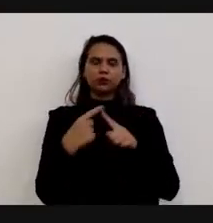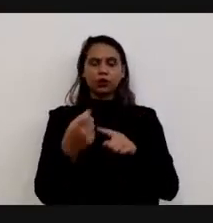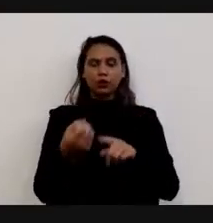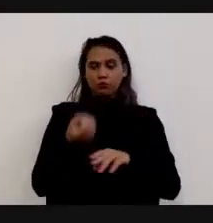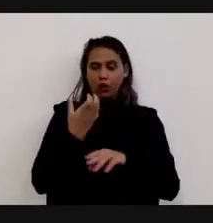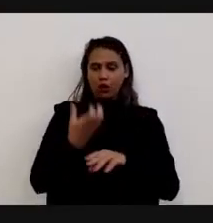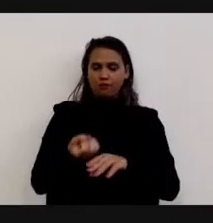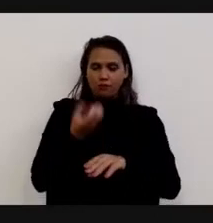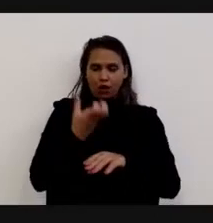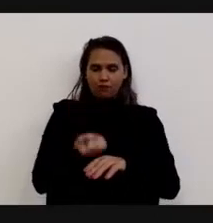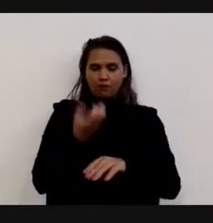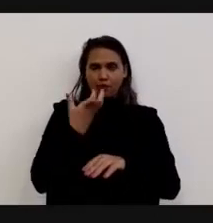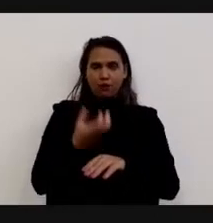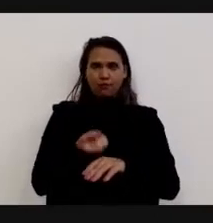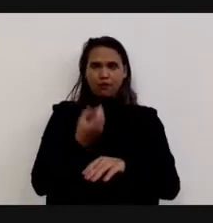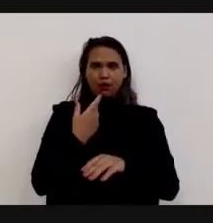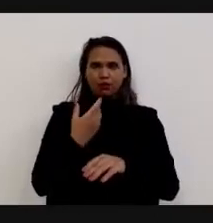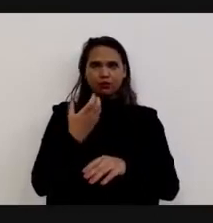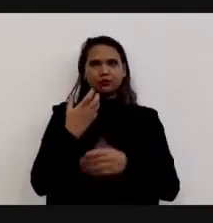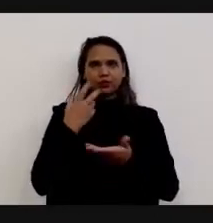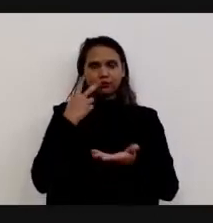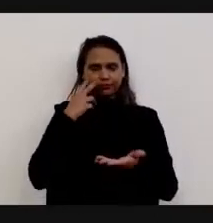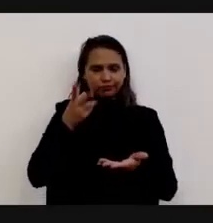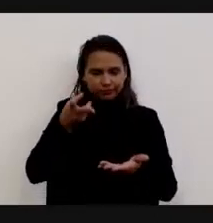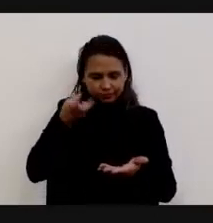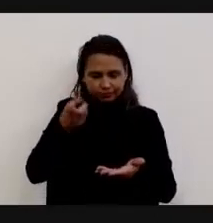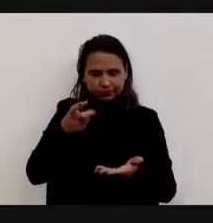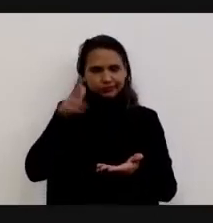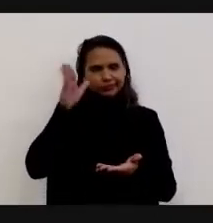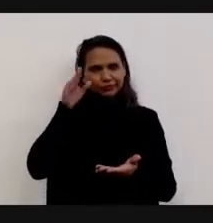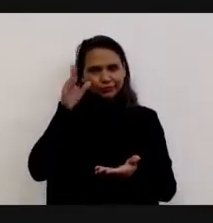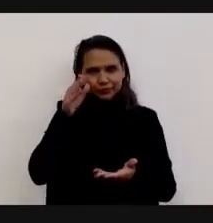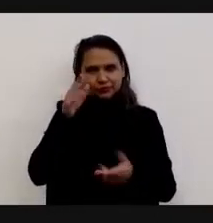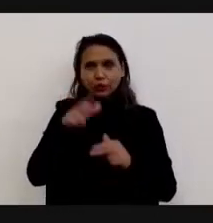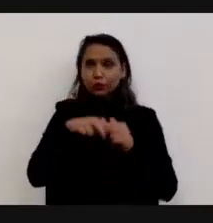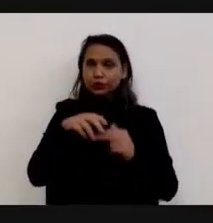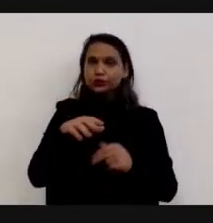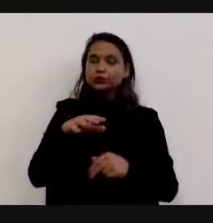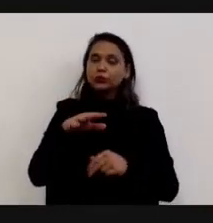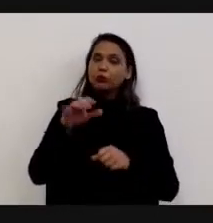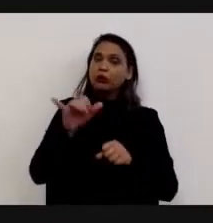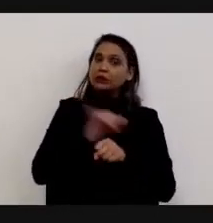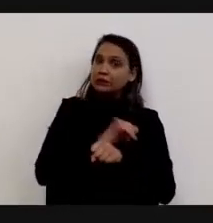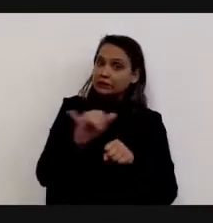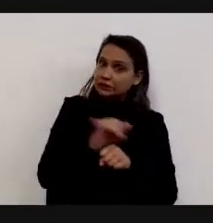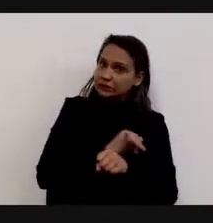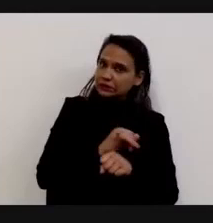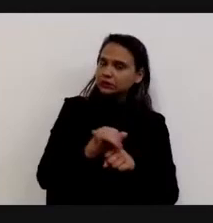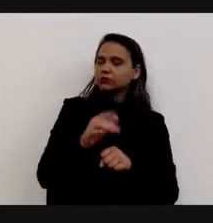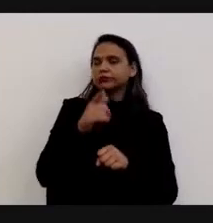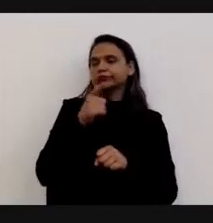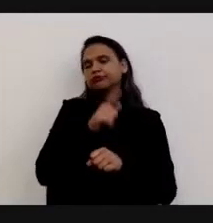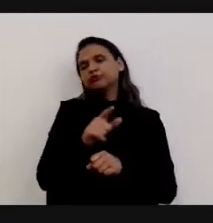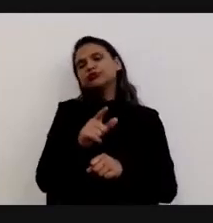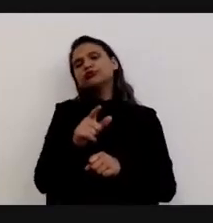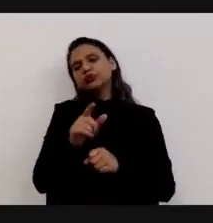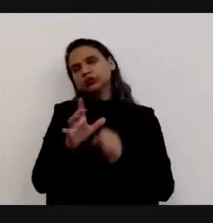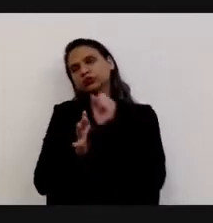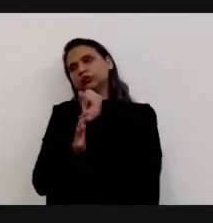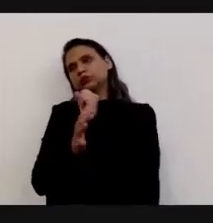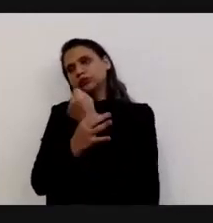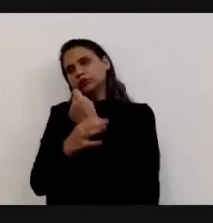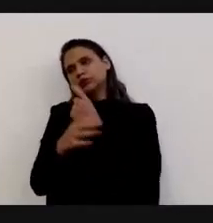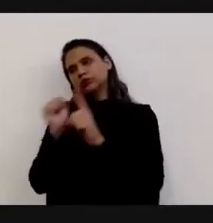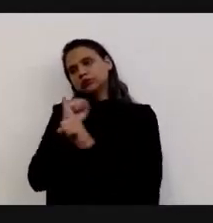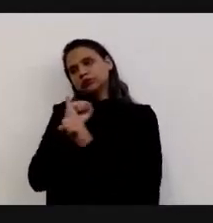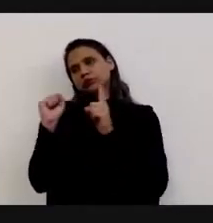recebendo notificações no meu celular. E assim por diante. São técnicas para lidar com aceleração social. Até porque eu entendo um pouco